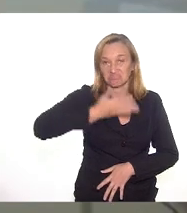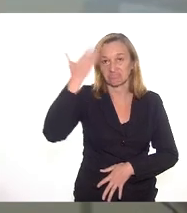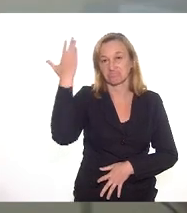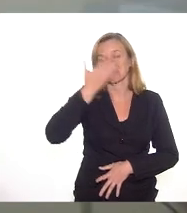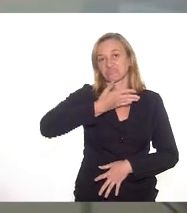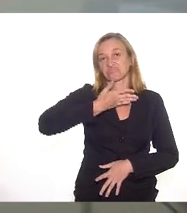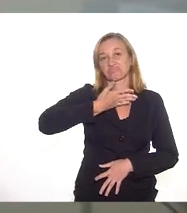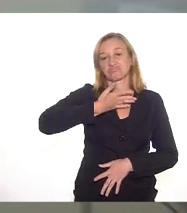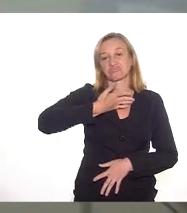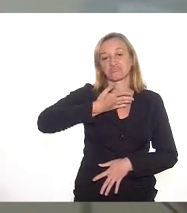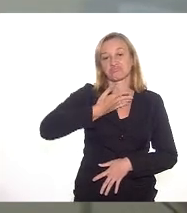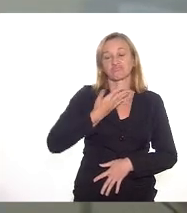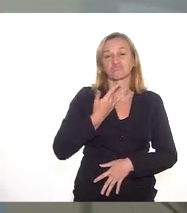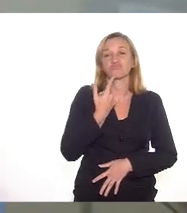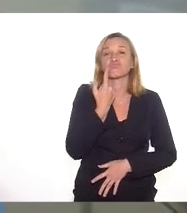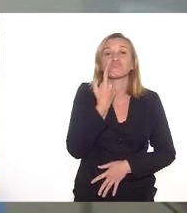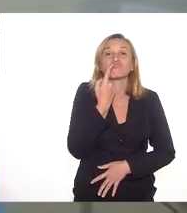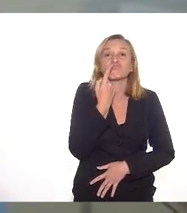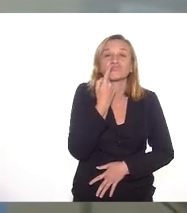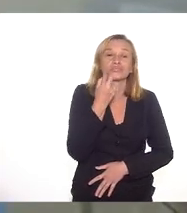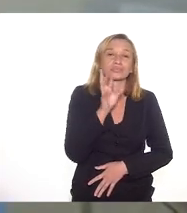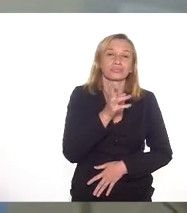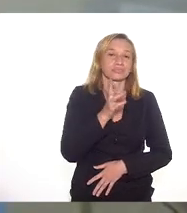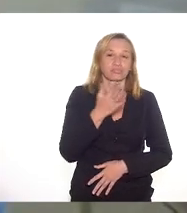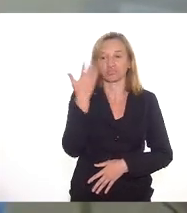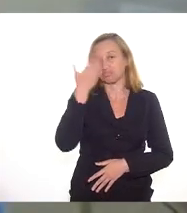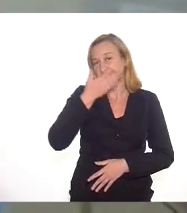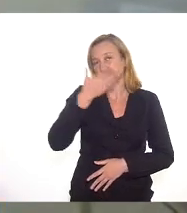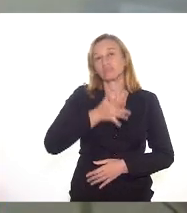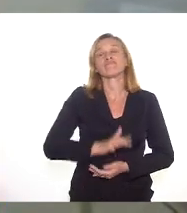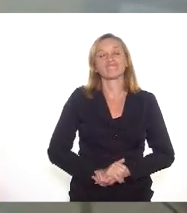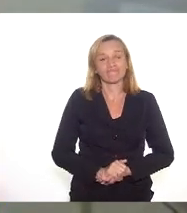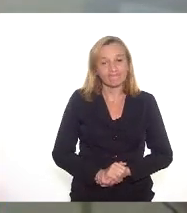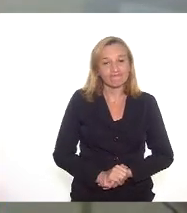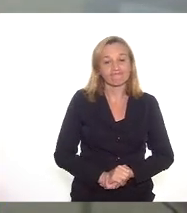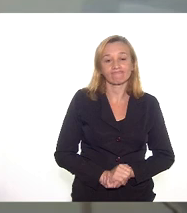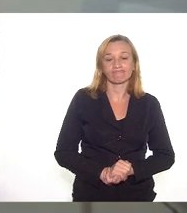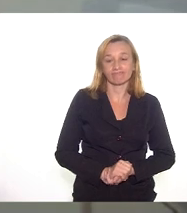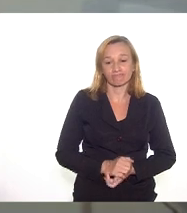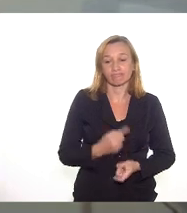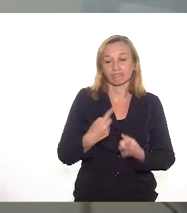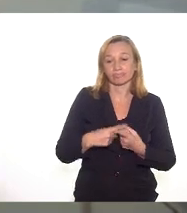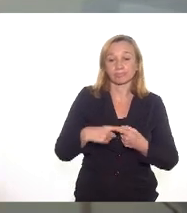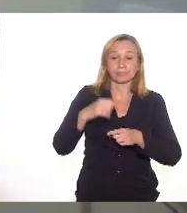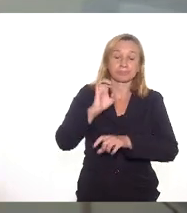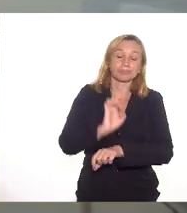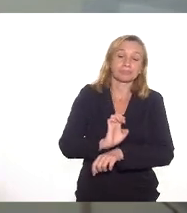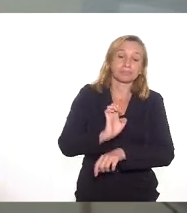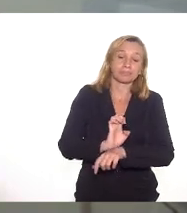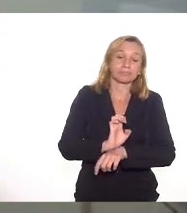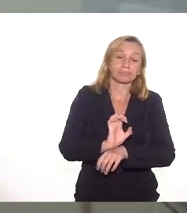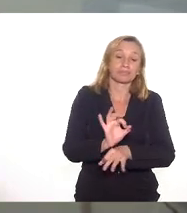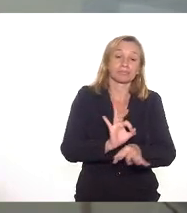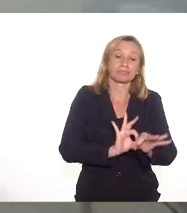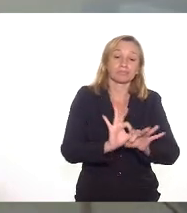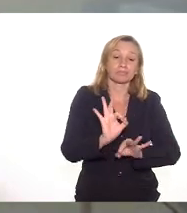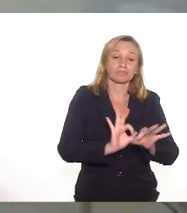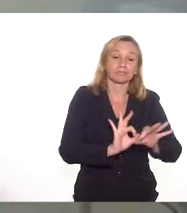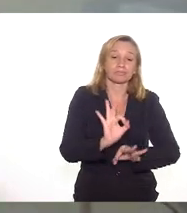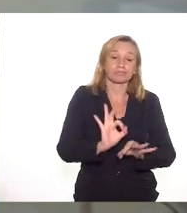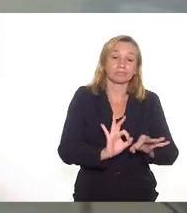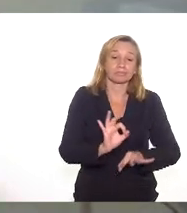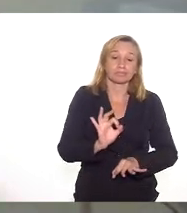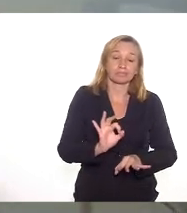Coelho, nenhum real ainda. Nenhum real. Porque o Estado ainda está se organizando para